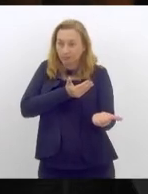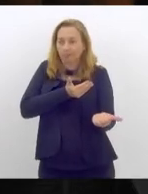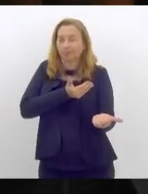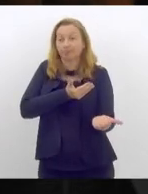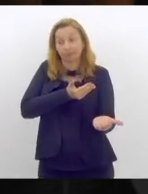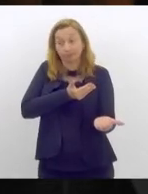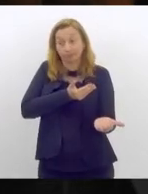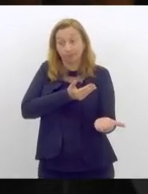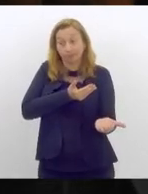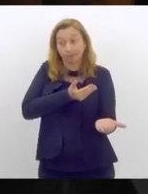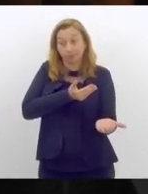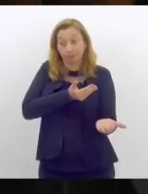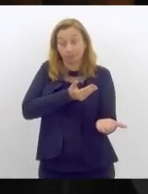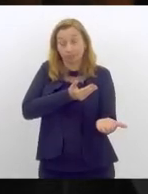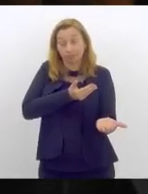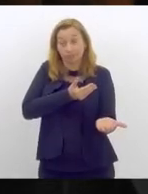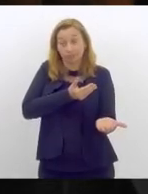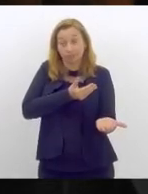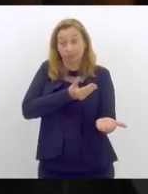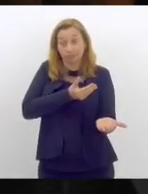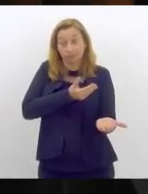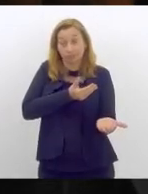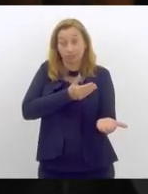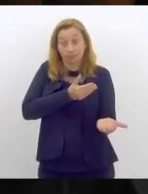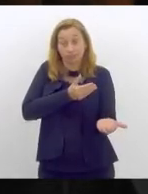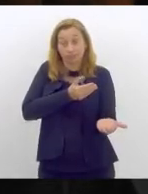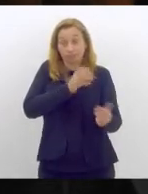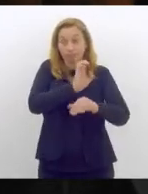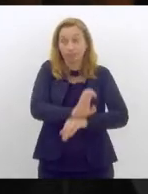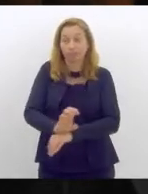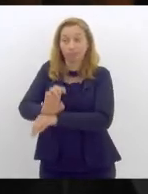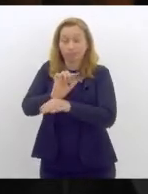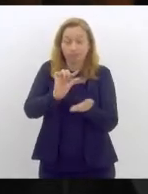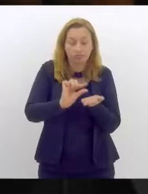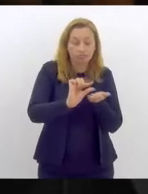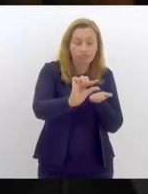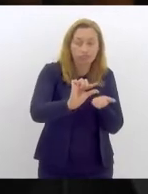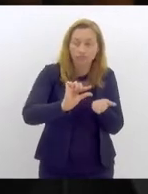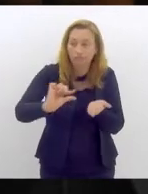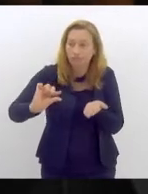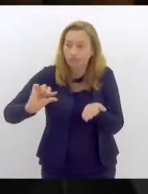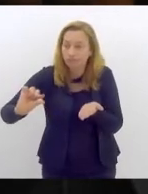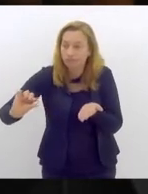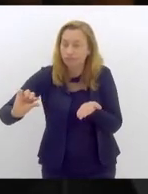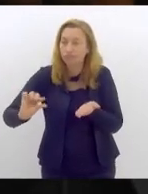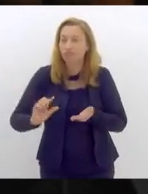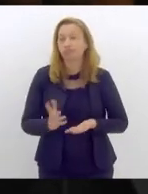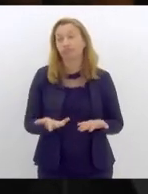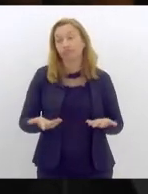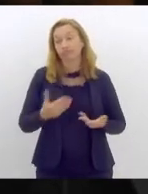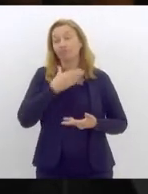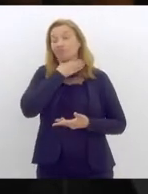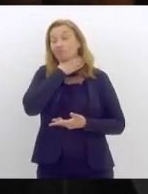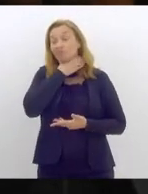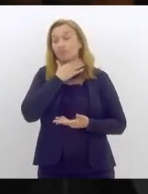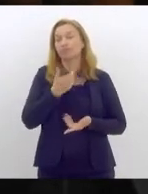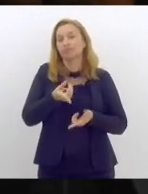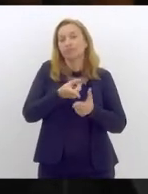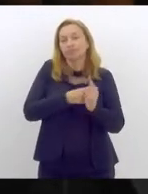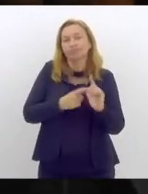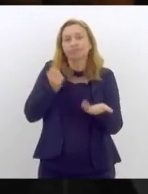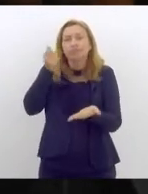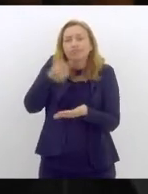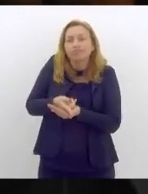e um dos grandes algozes dos Estados estarem quebrados é ter que pagar uma dívida